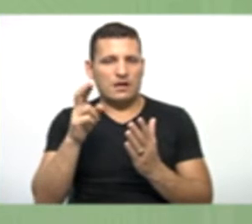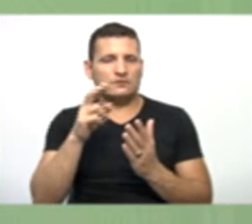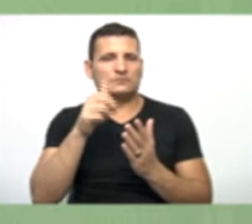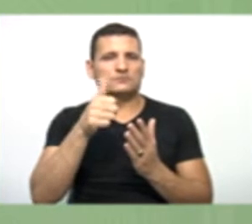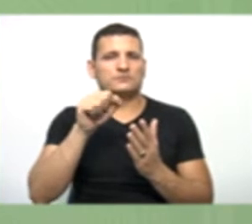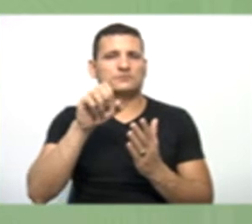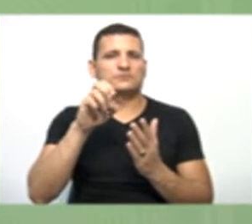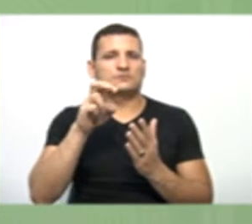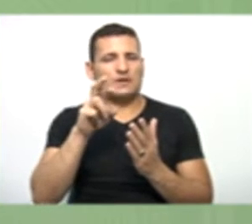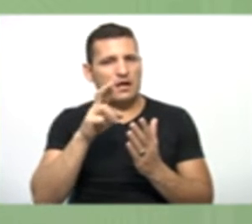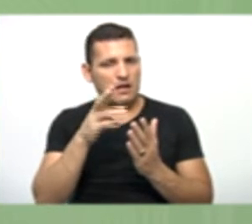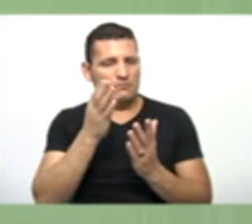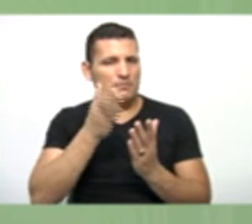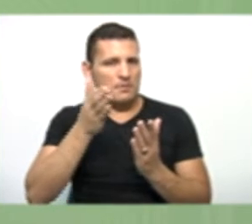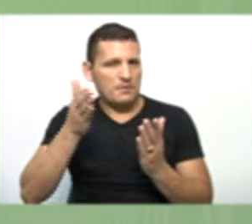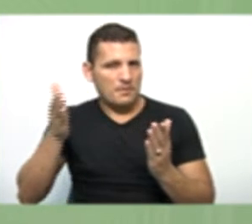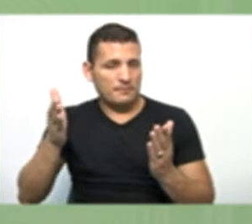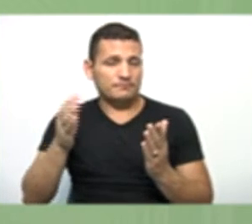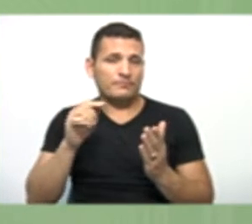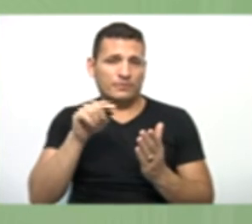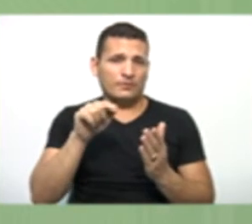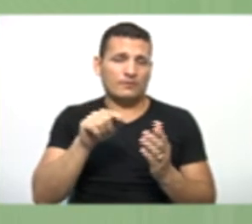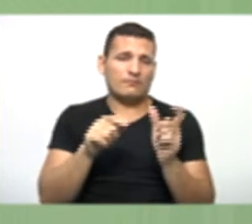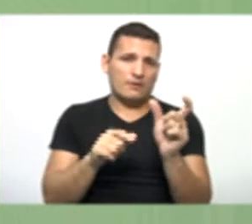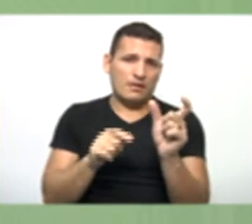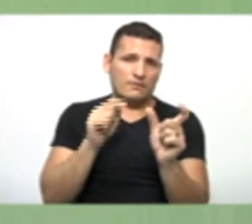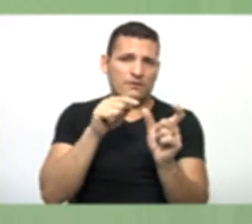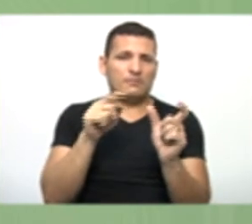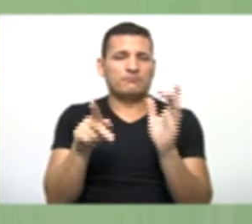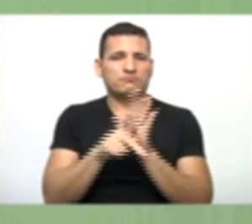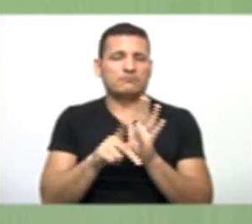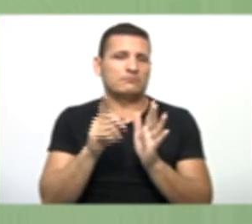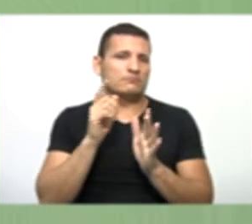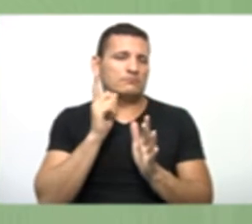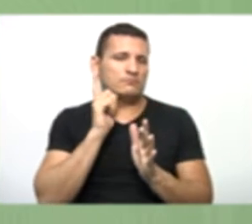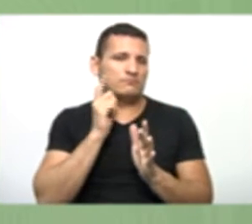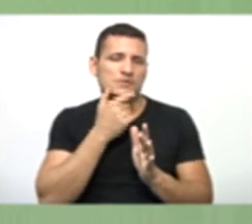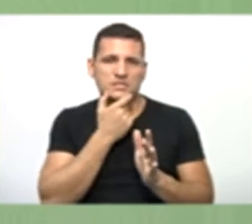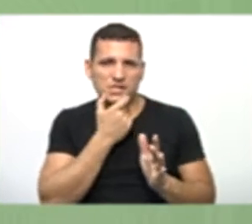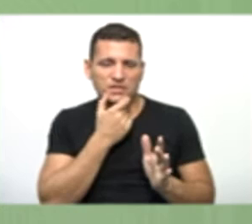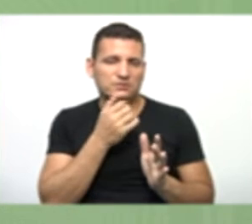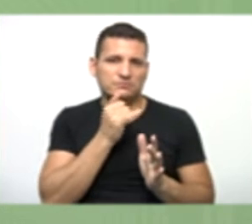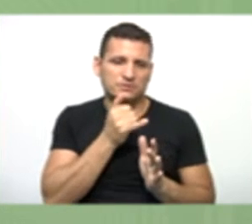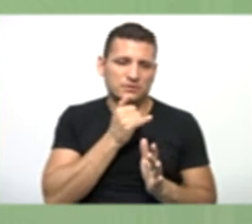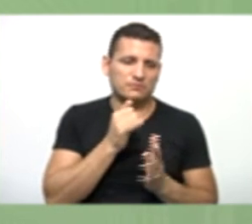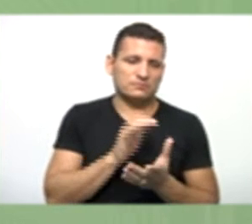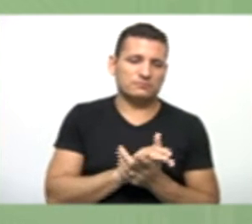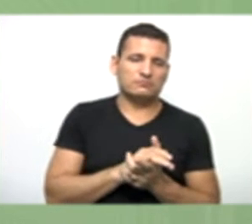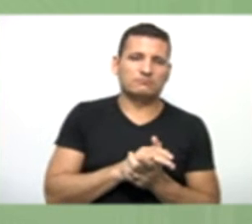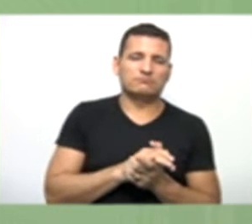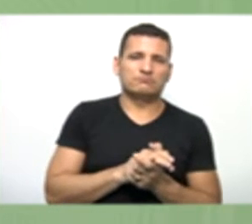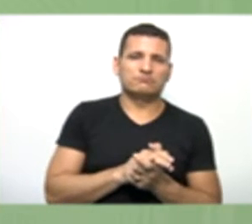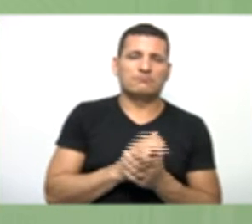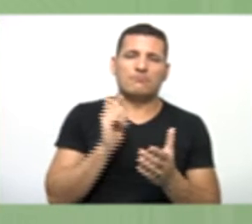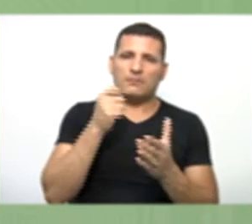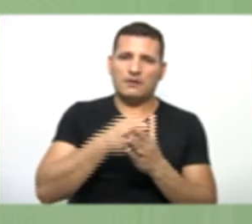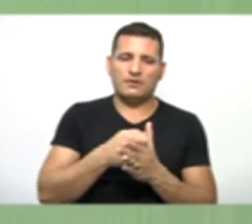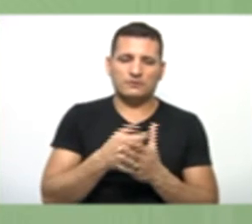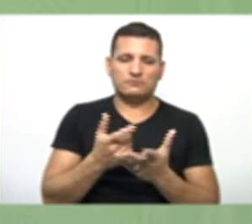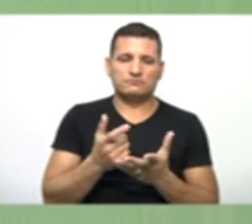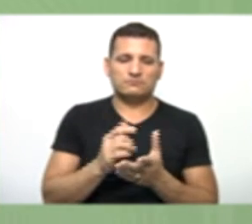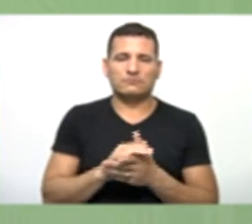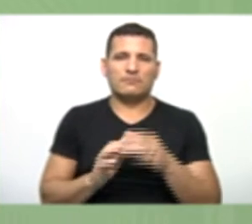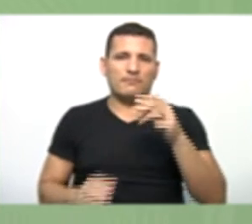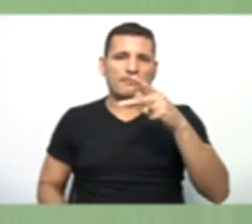vêm de algumas palavras em inglês, que é, por exemplo, pagamento, payment, e aí é uma abreviação dessas